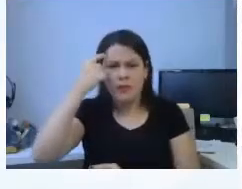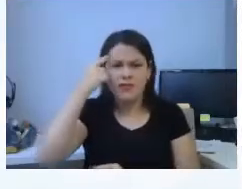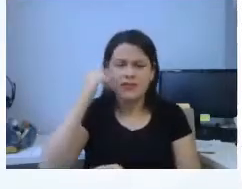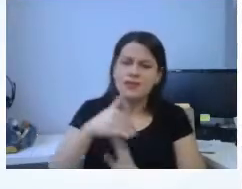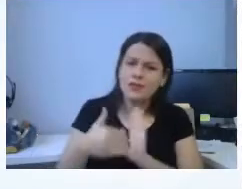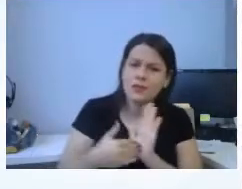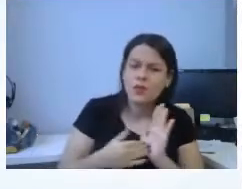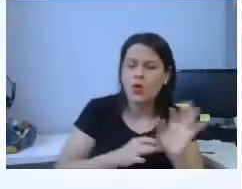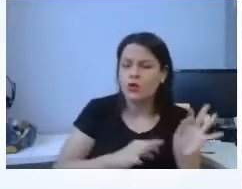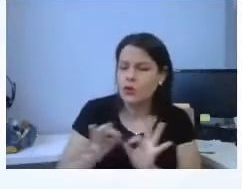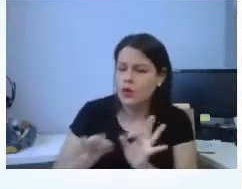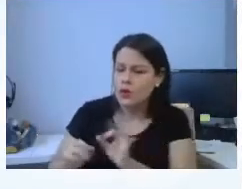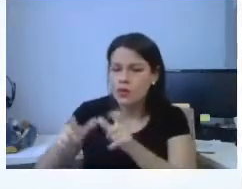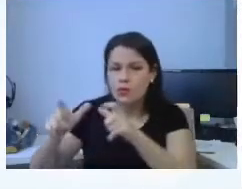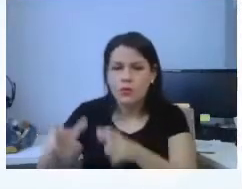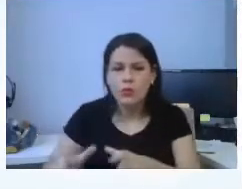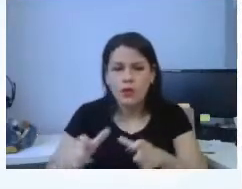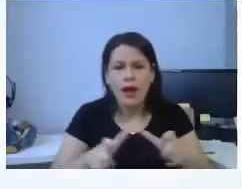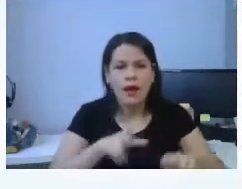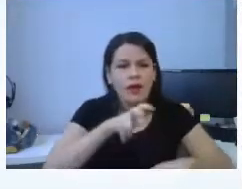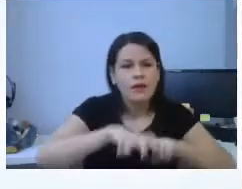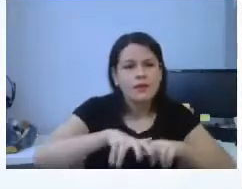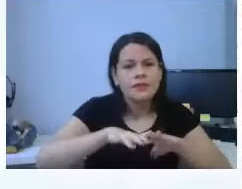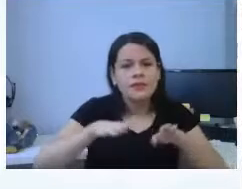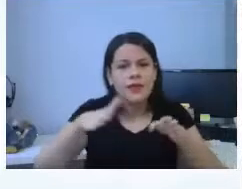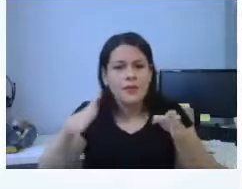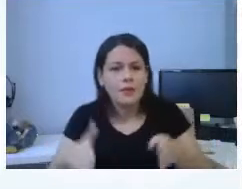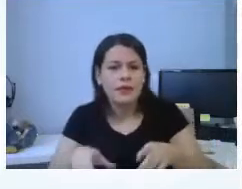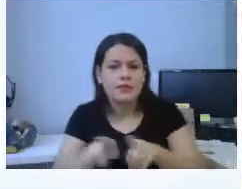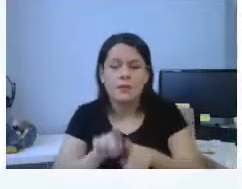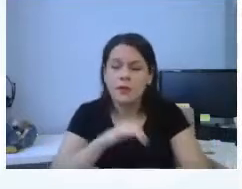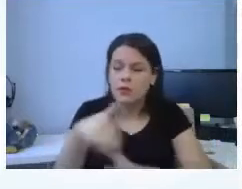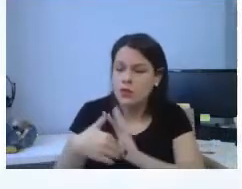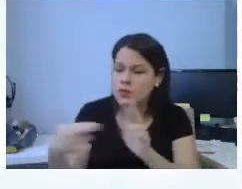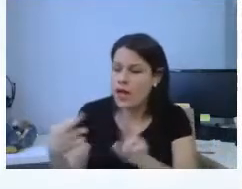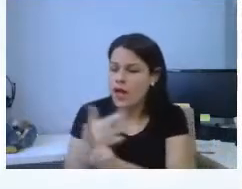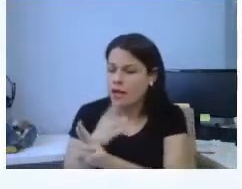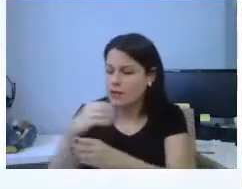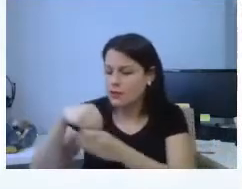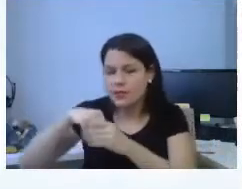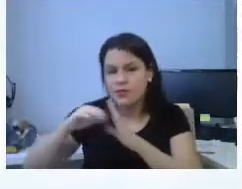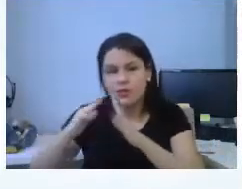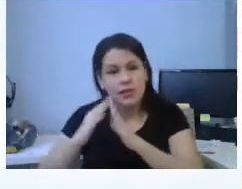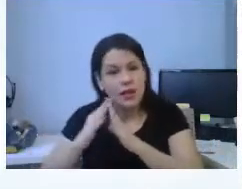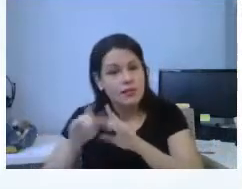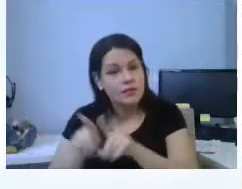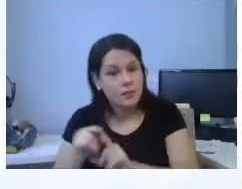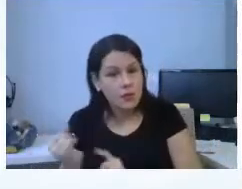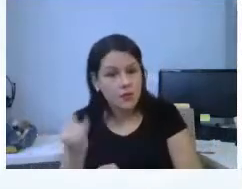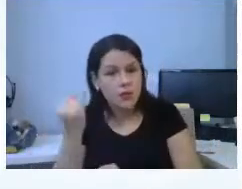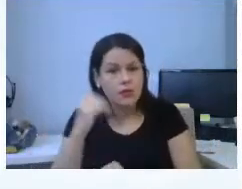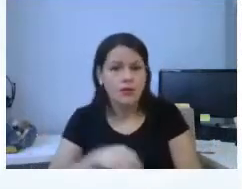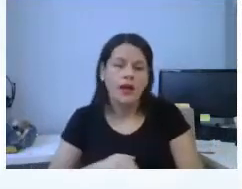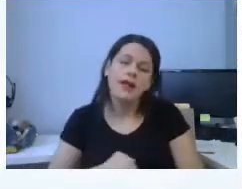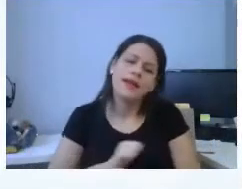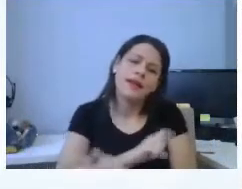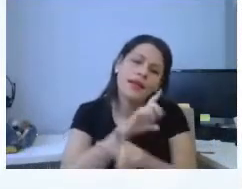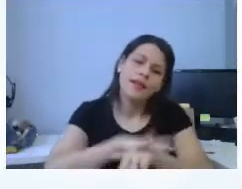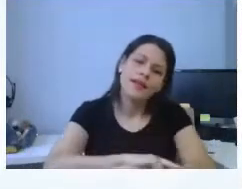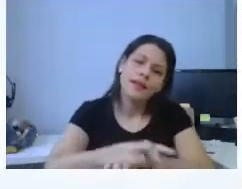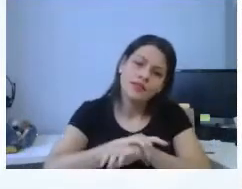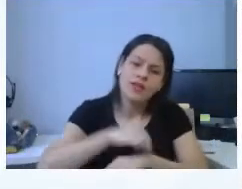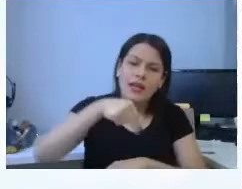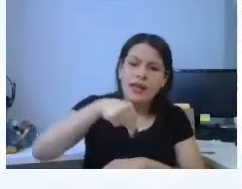da organização do trabalho, das relações interpessoais. E as garantias de NR17,